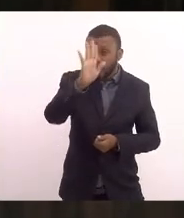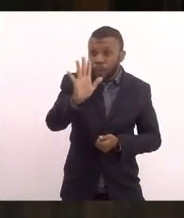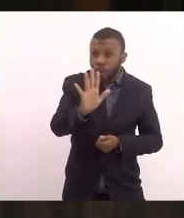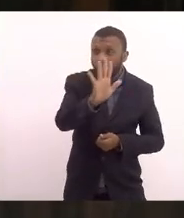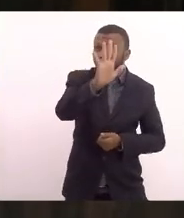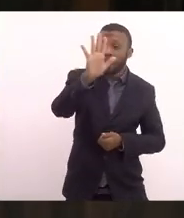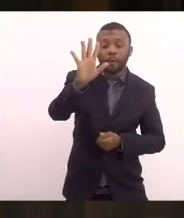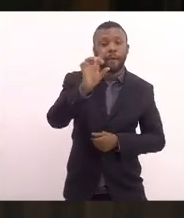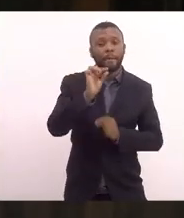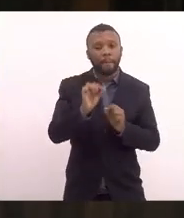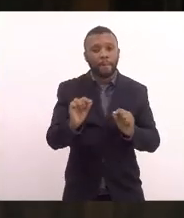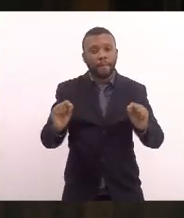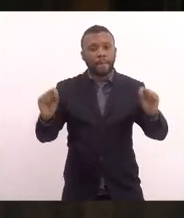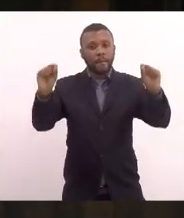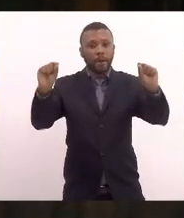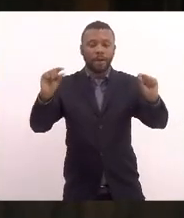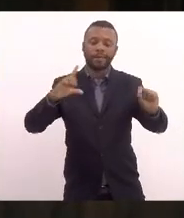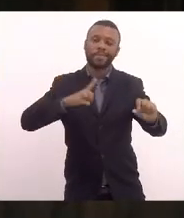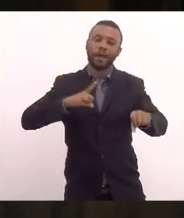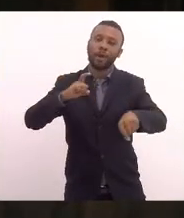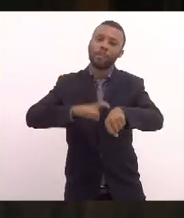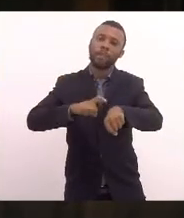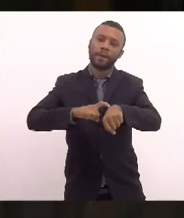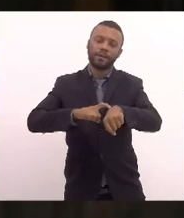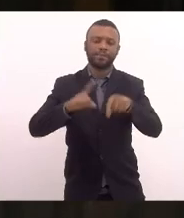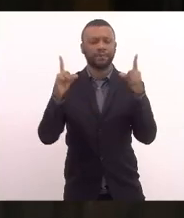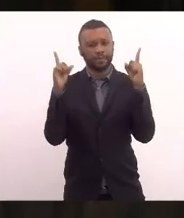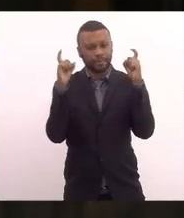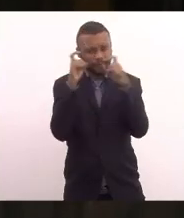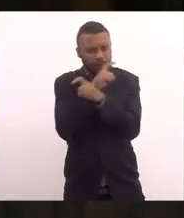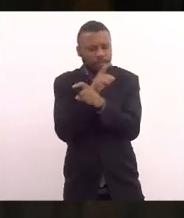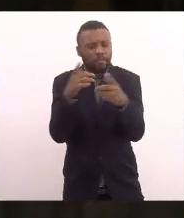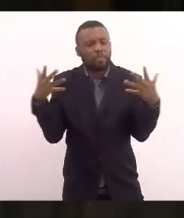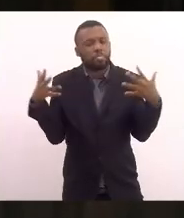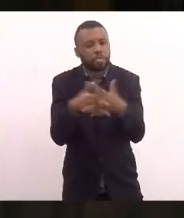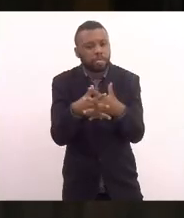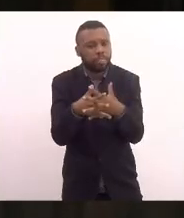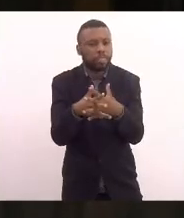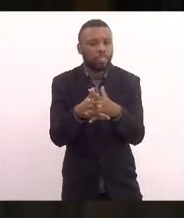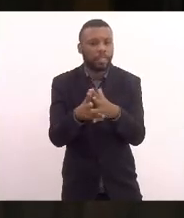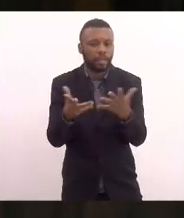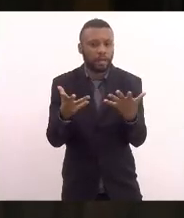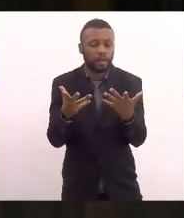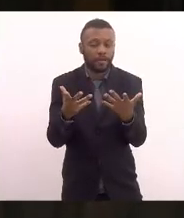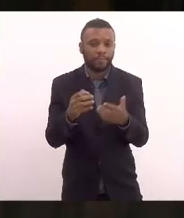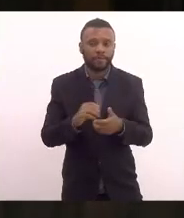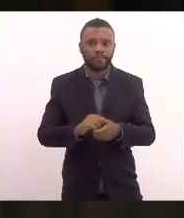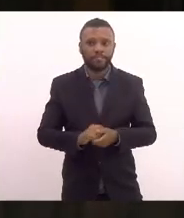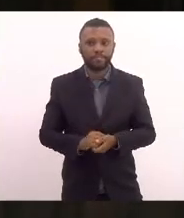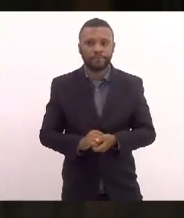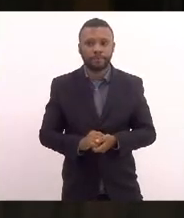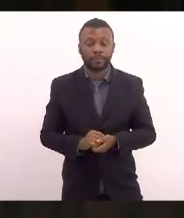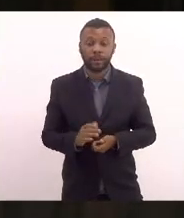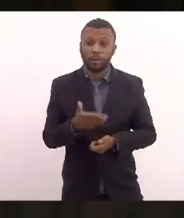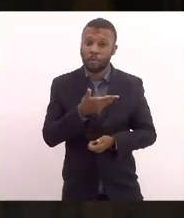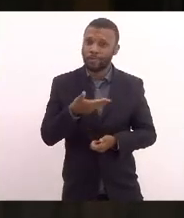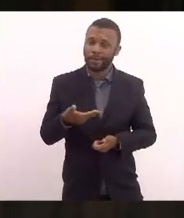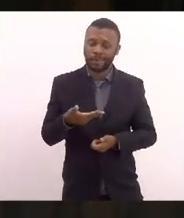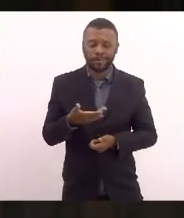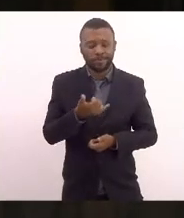todo, vive um momento difícil, né, um governo difícil. Um governo que a gente precisa tirar,